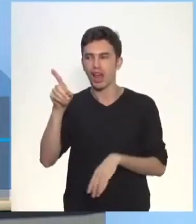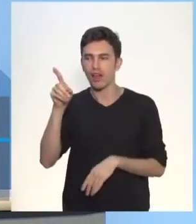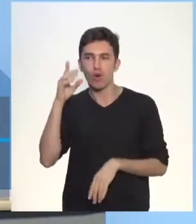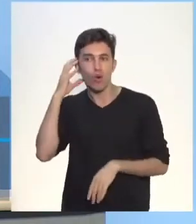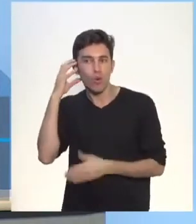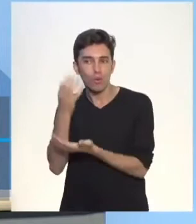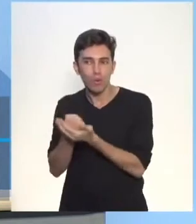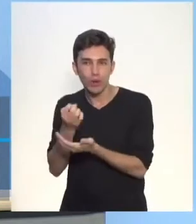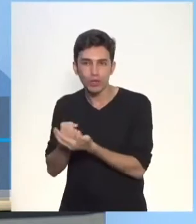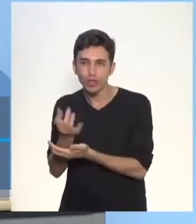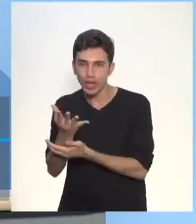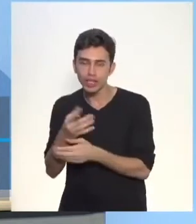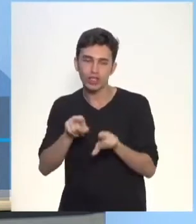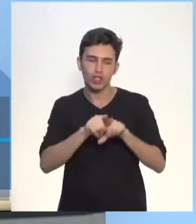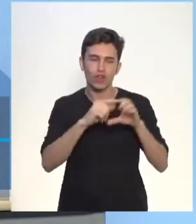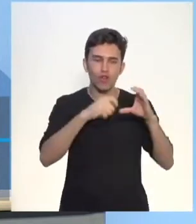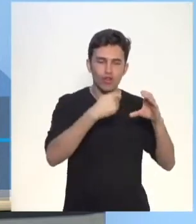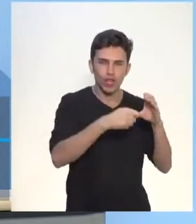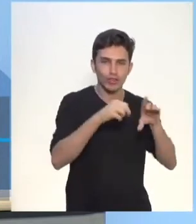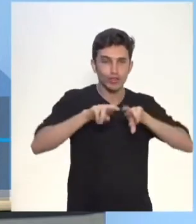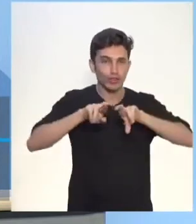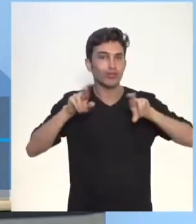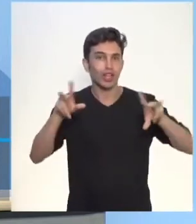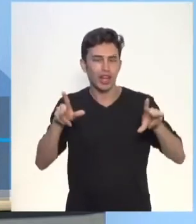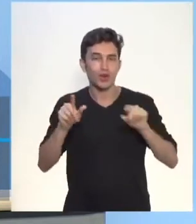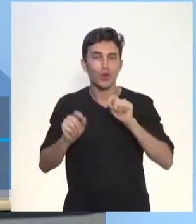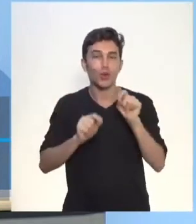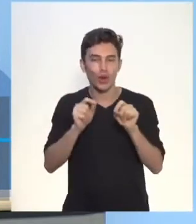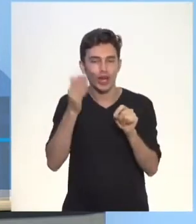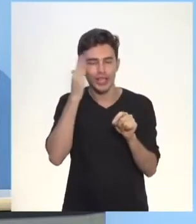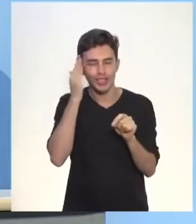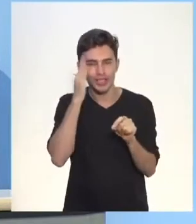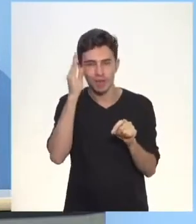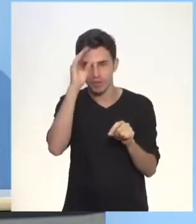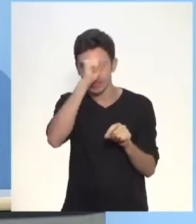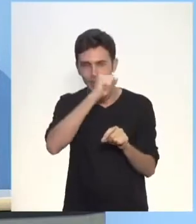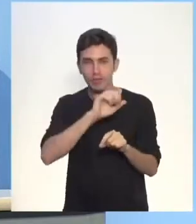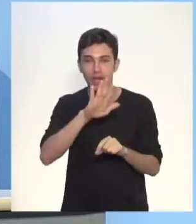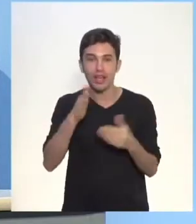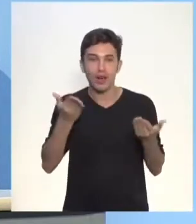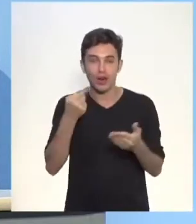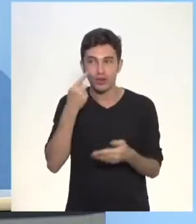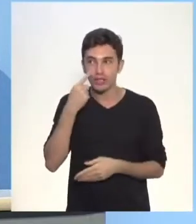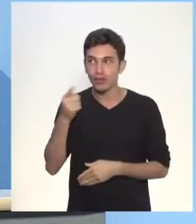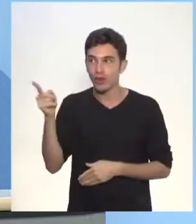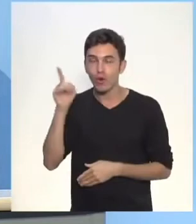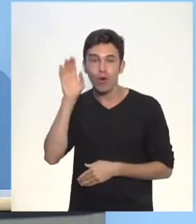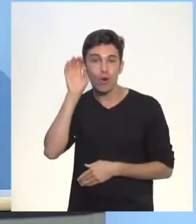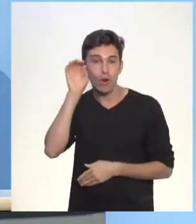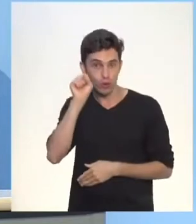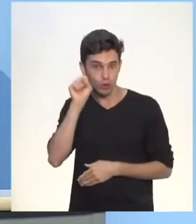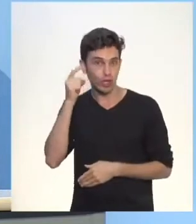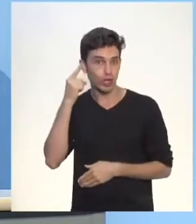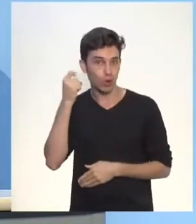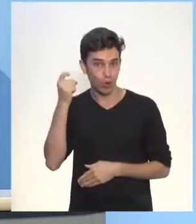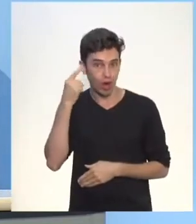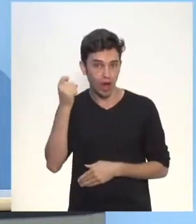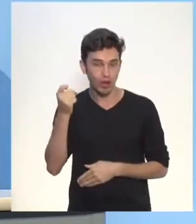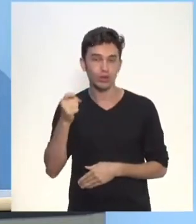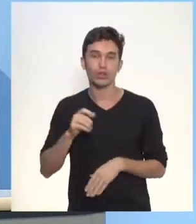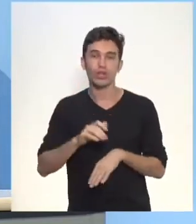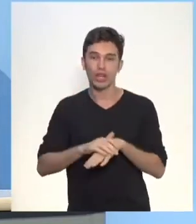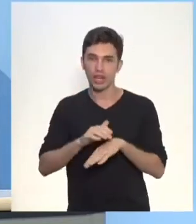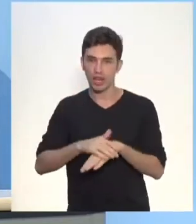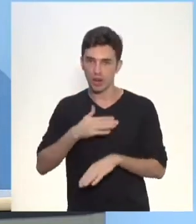Agora nós vamos escutar um podcast. Então, não tem nenhuma imagem, é só um áudio. Vocês irão ouvir esse áudio que eu